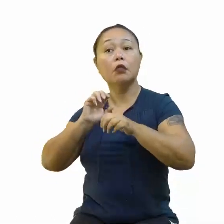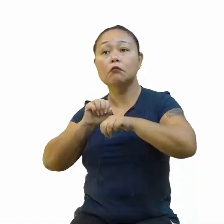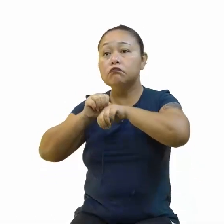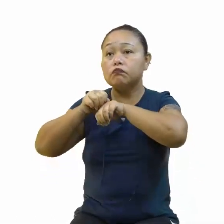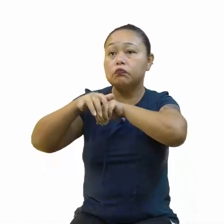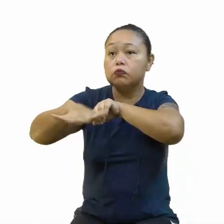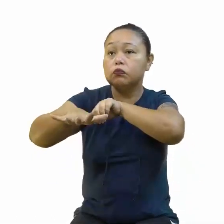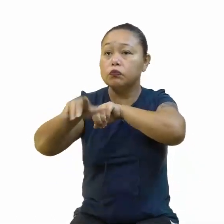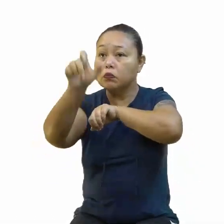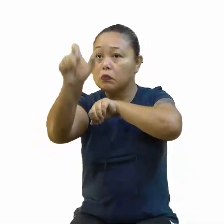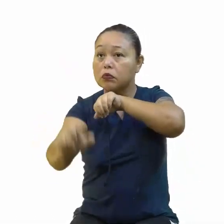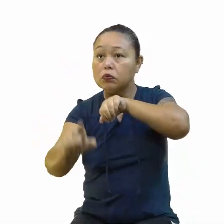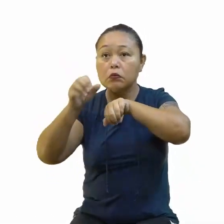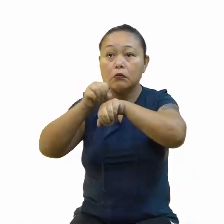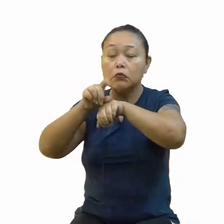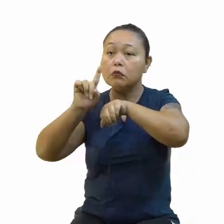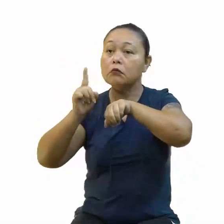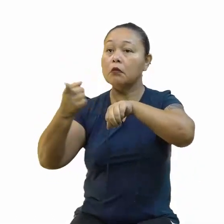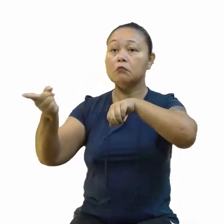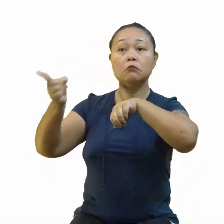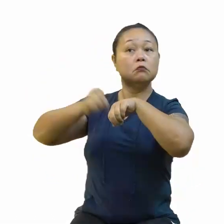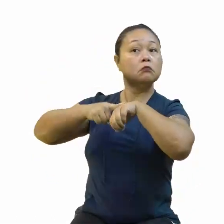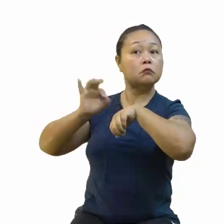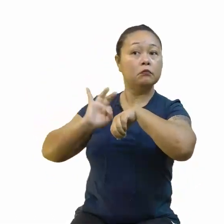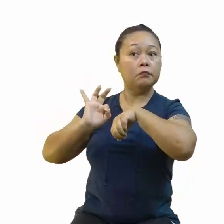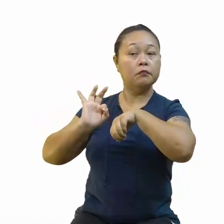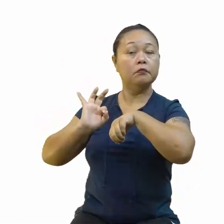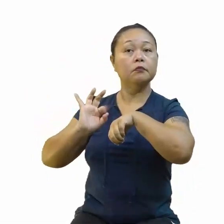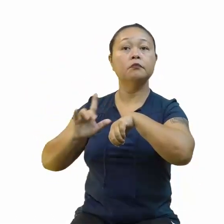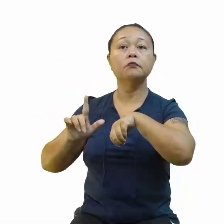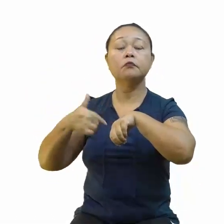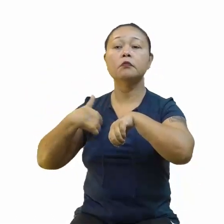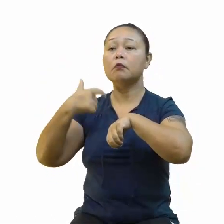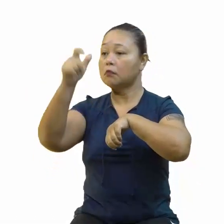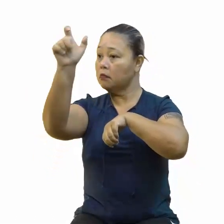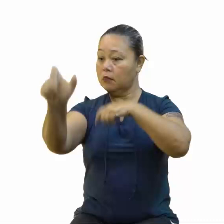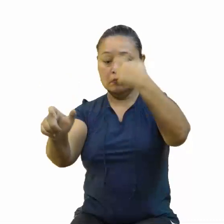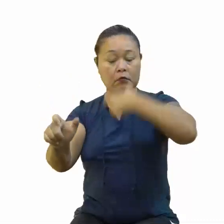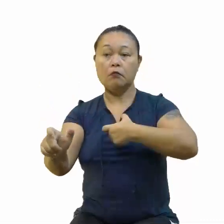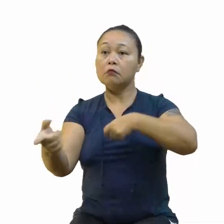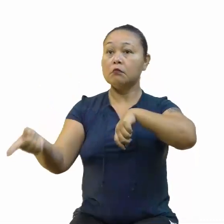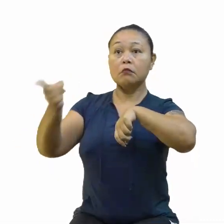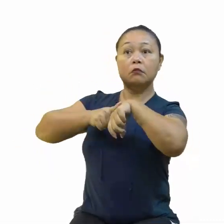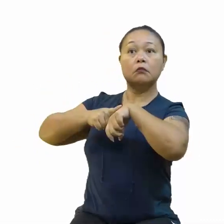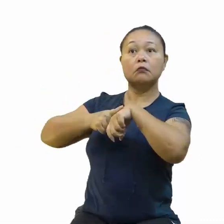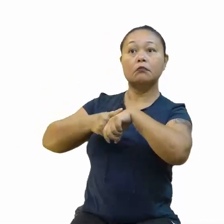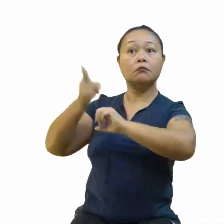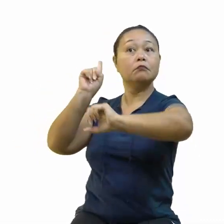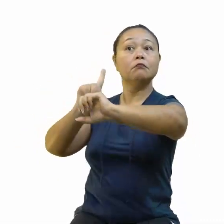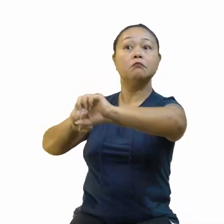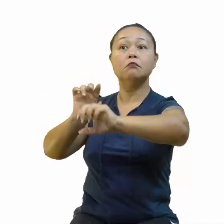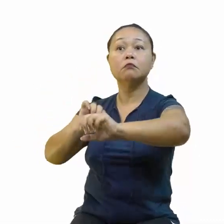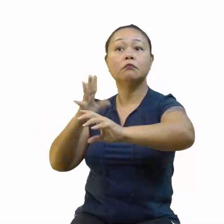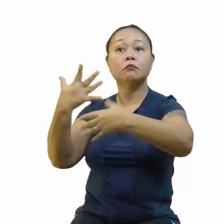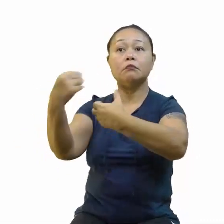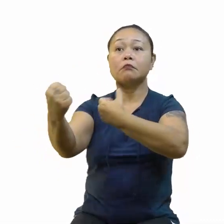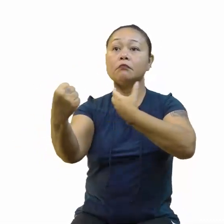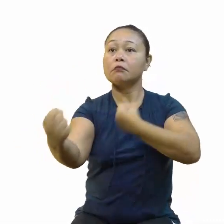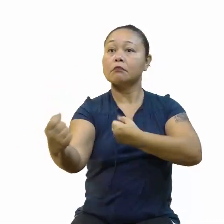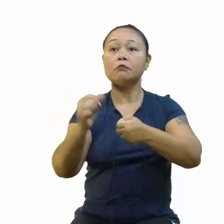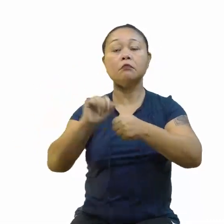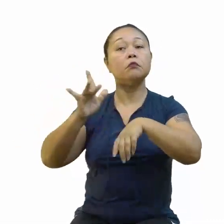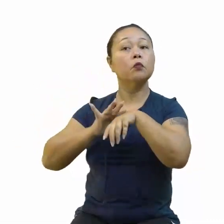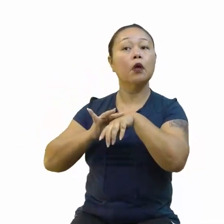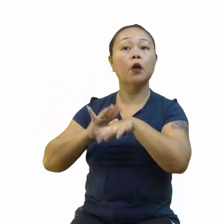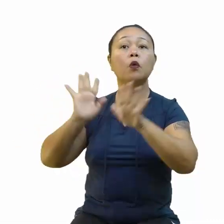né? Não é uma doença que a gente transmite de pessoa para pessoa. E então, eu também posso dizer que